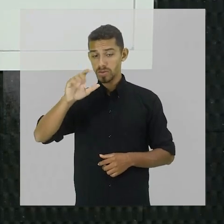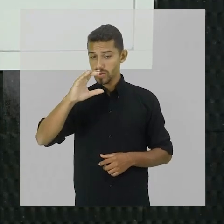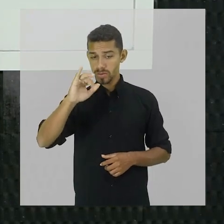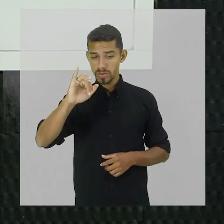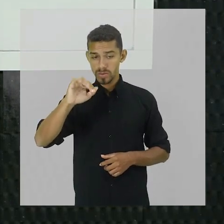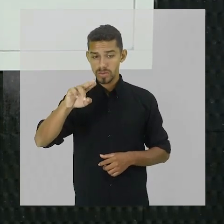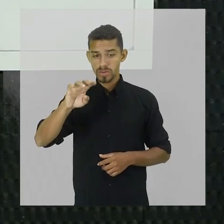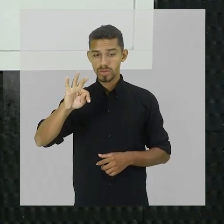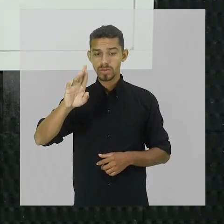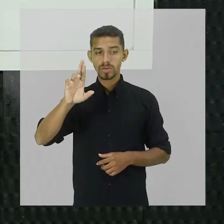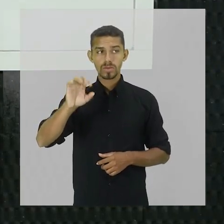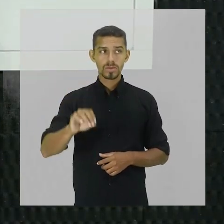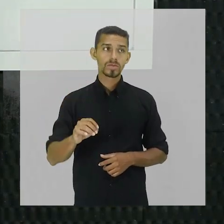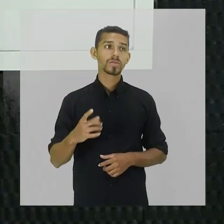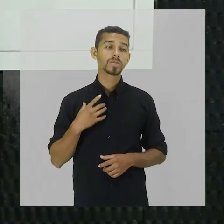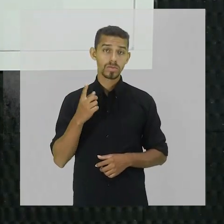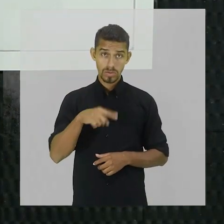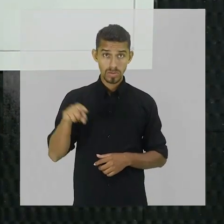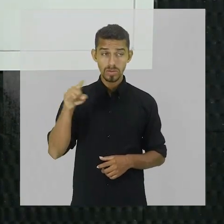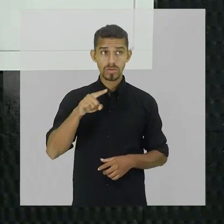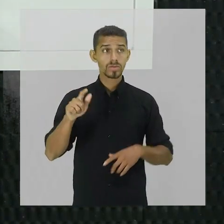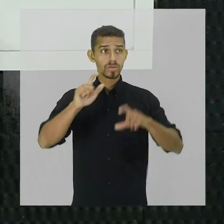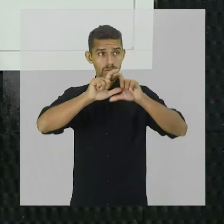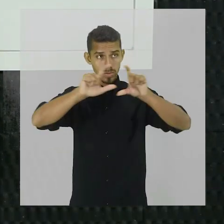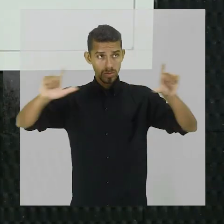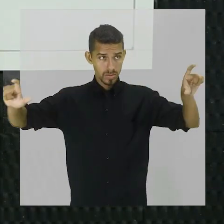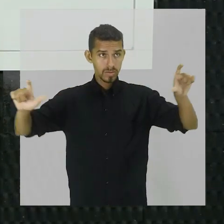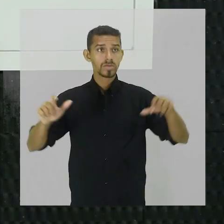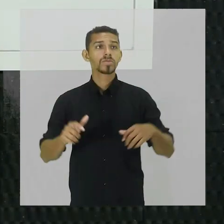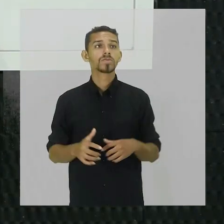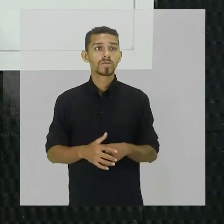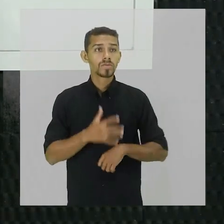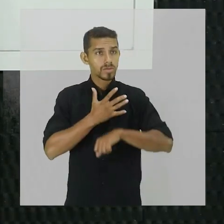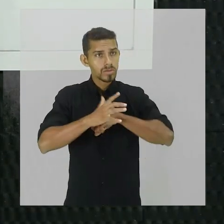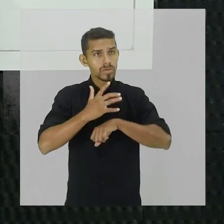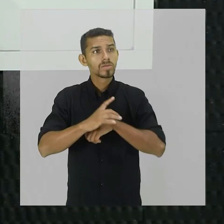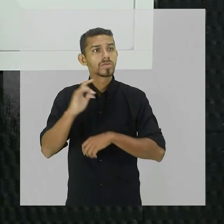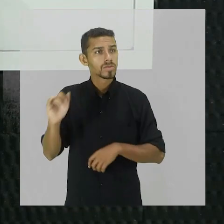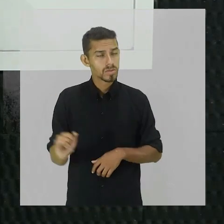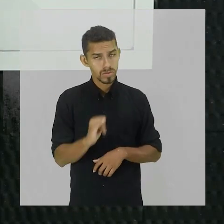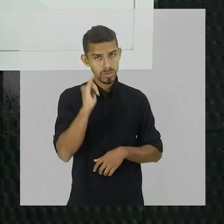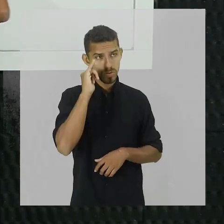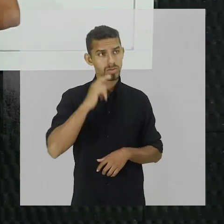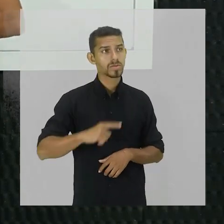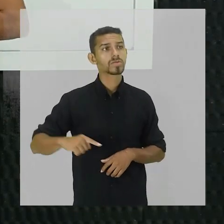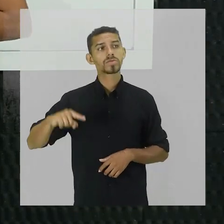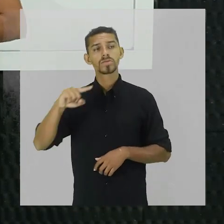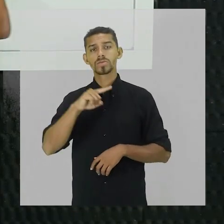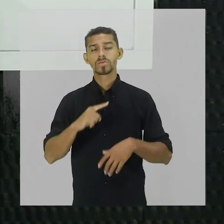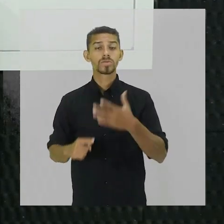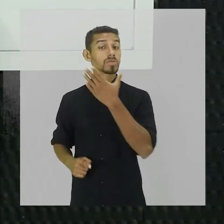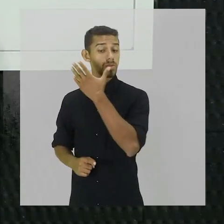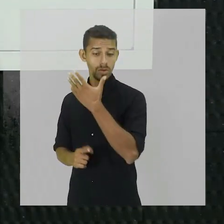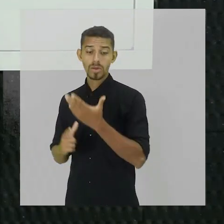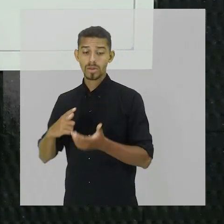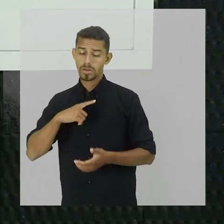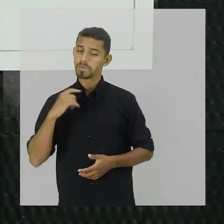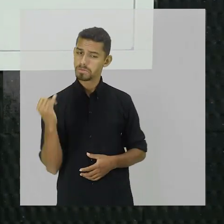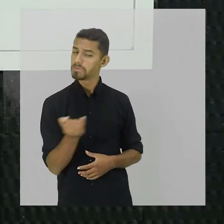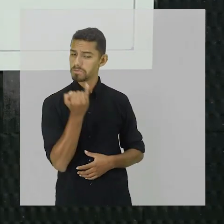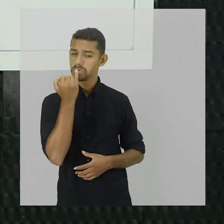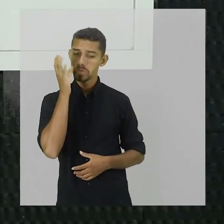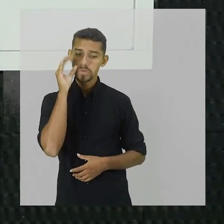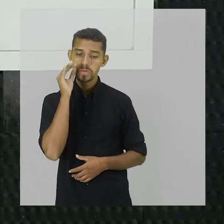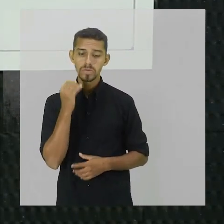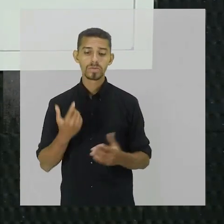volume do cilindro. Anotem essas fórmulas, turminha. Tá? Isso aqui é importante, né? Questãozinha bem